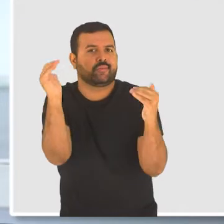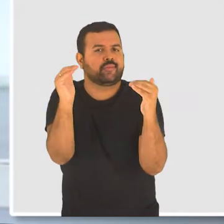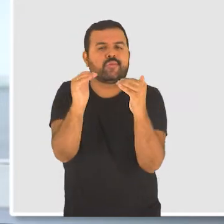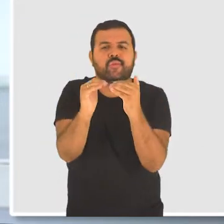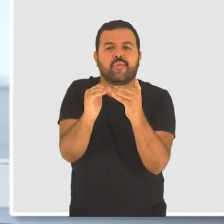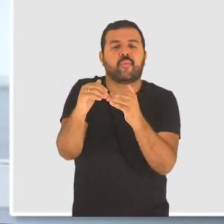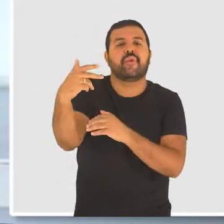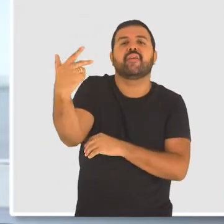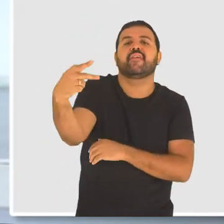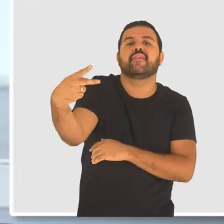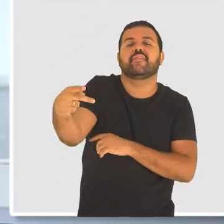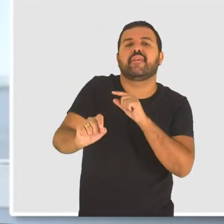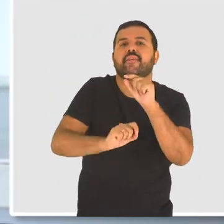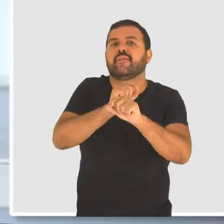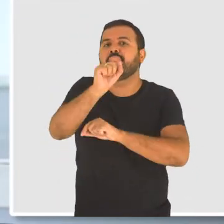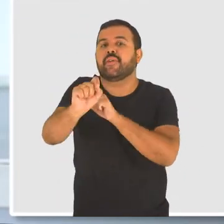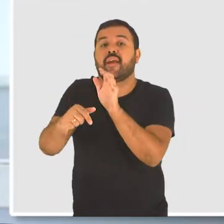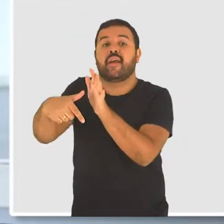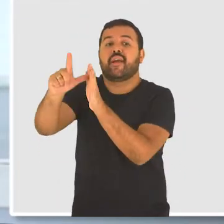o que ele